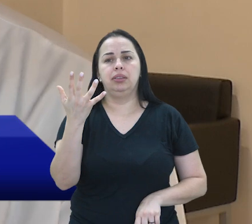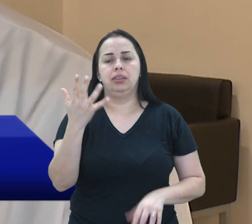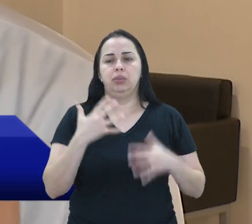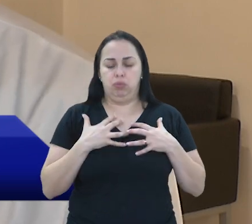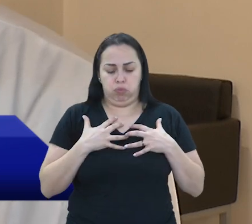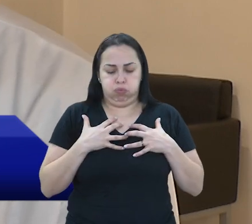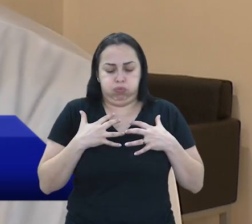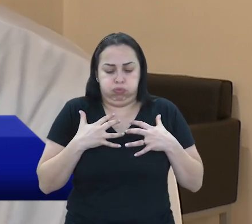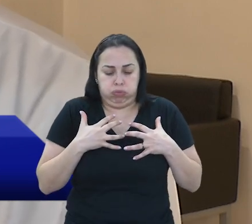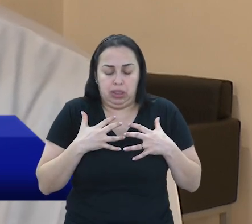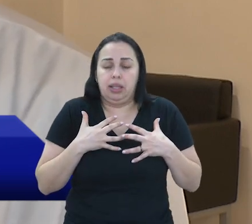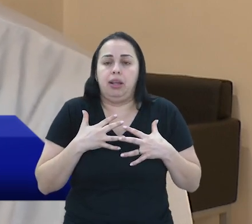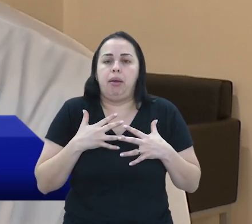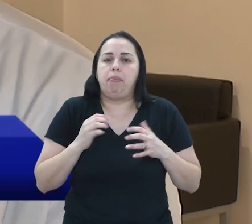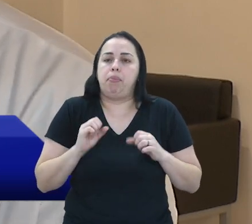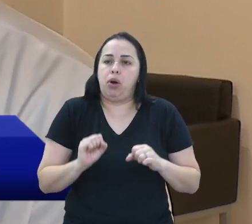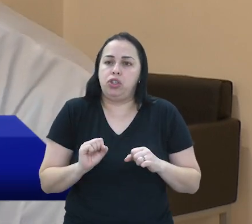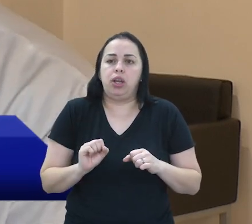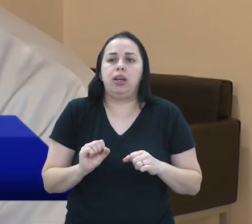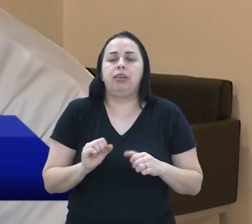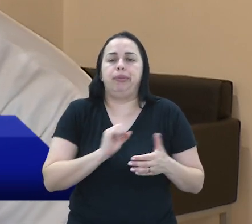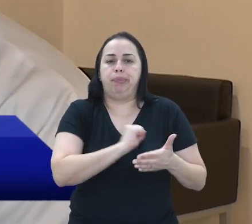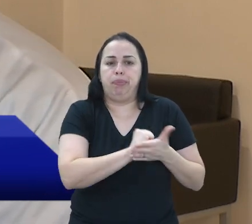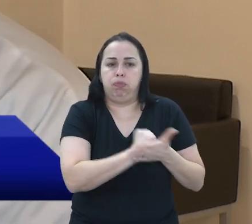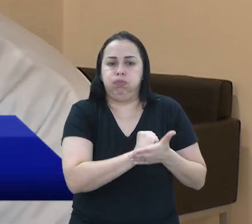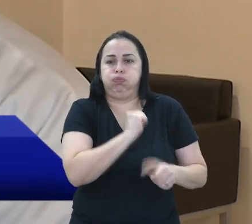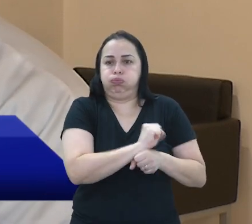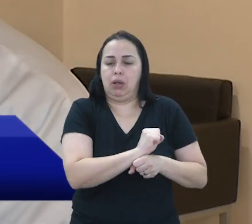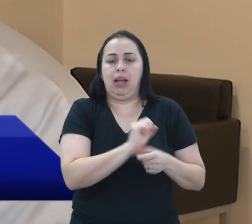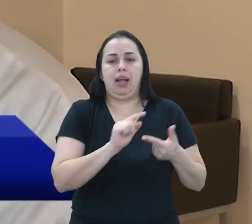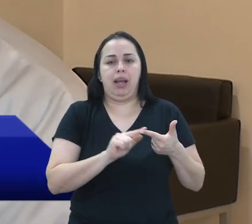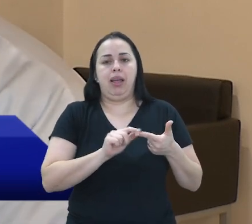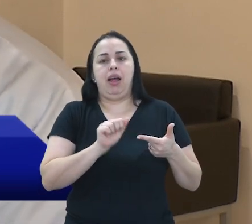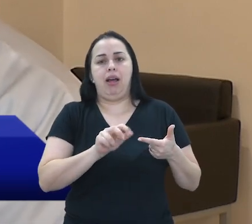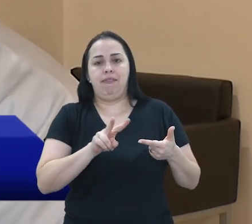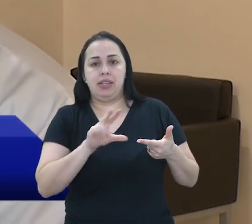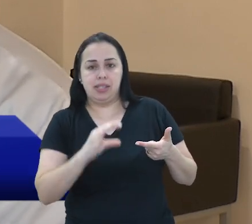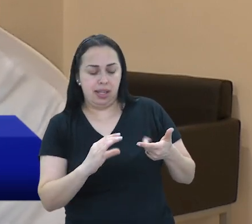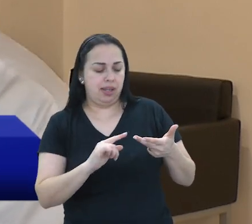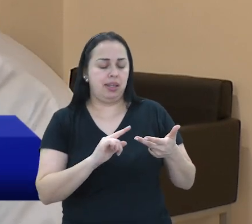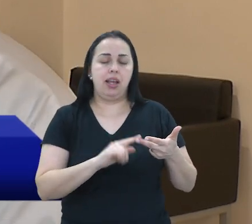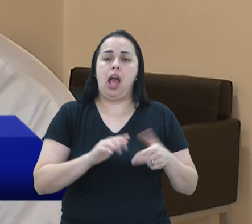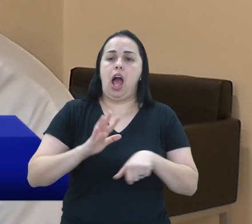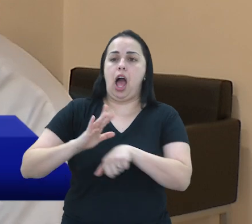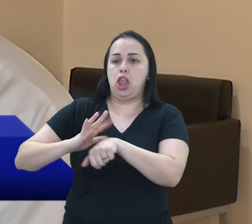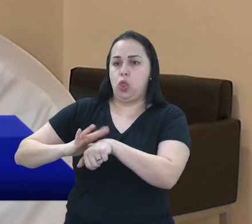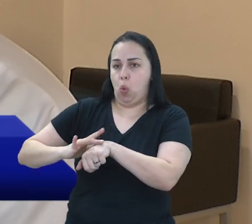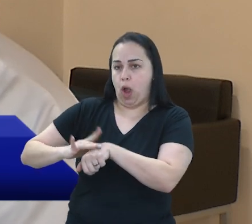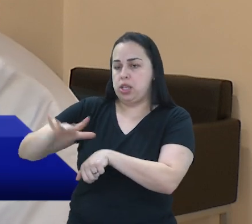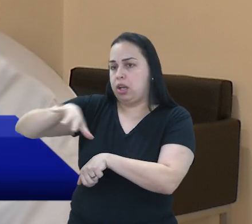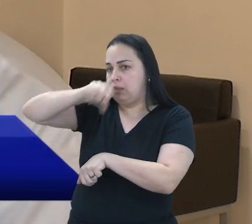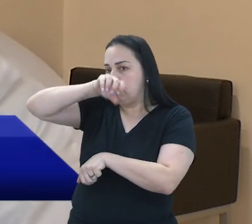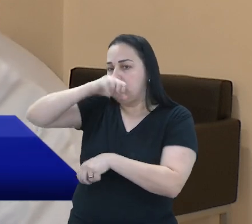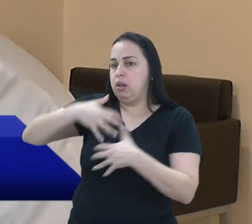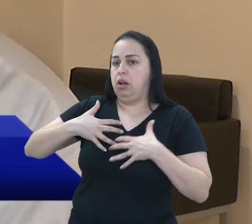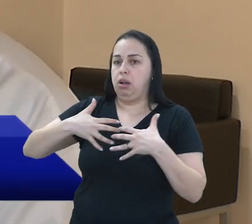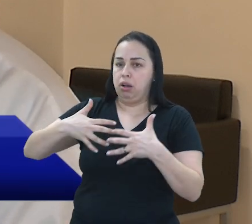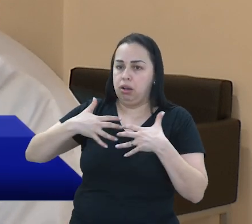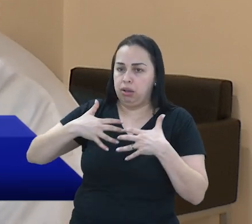ocasiona uma inflamação no corpo e pode desenvolver infarto, AVC, piora das doenças respiratórias